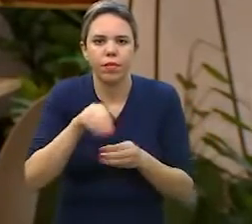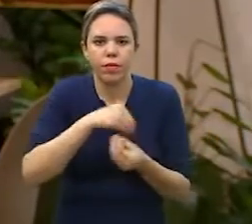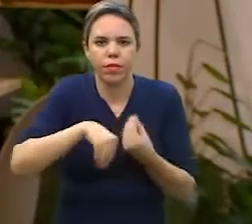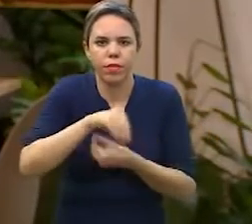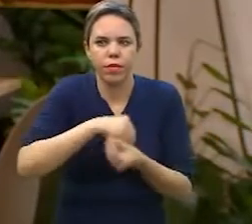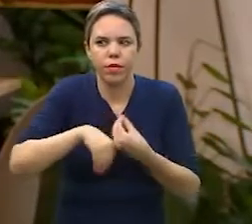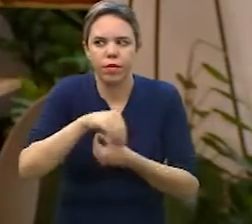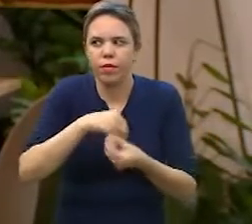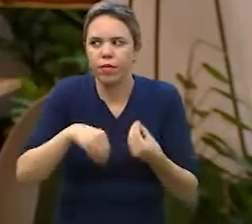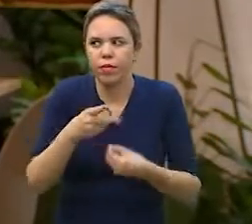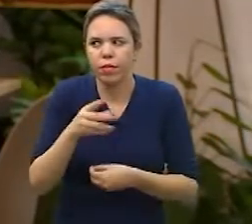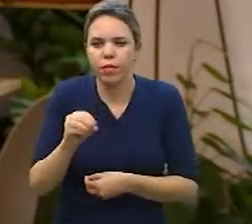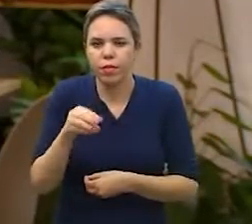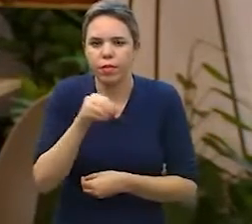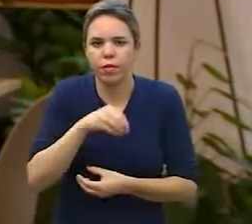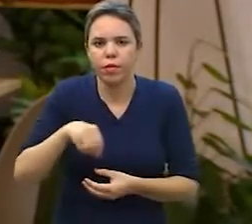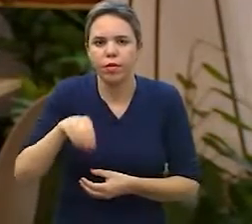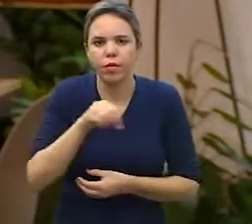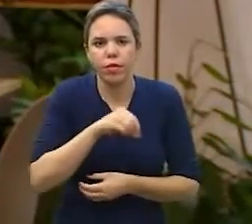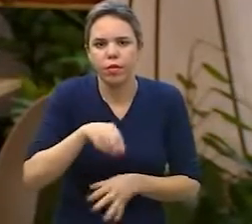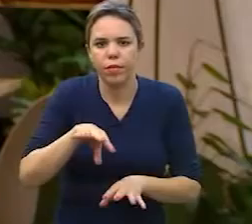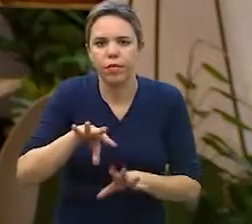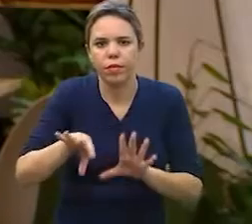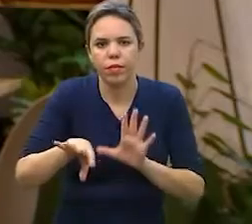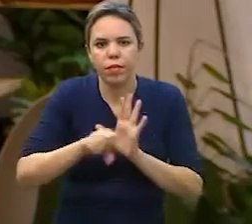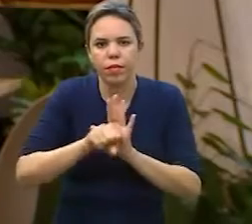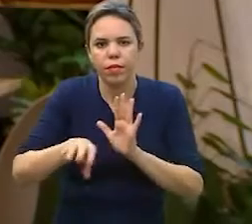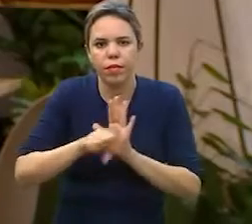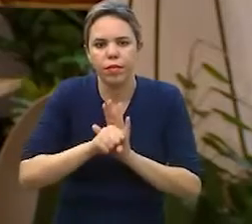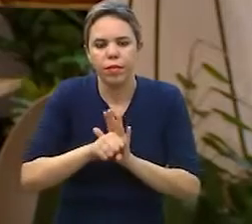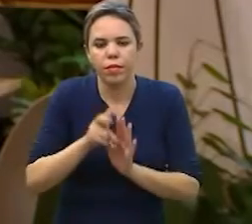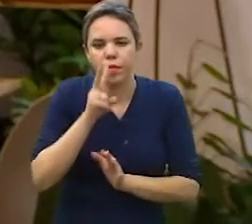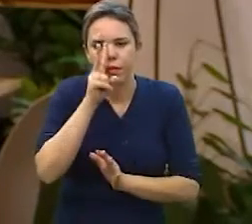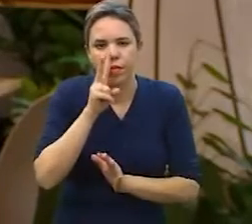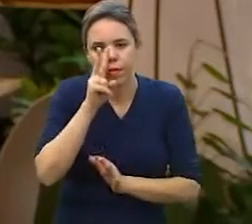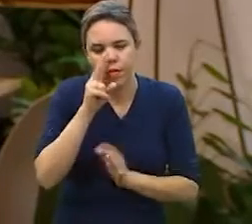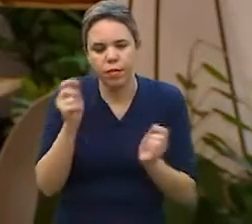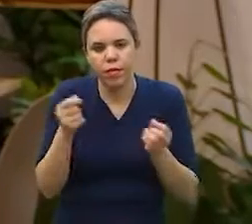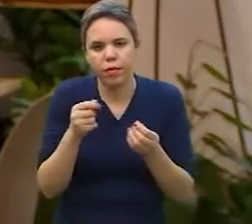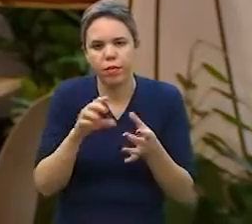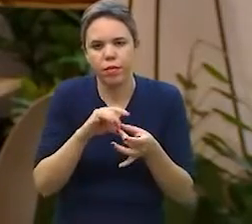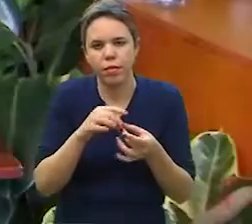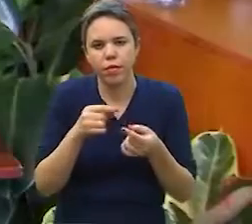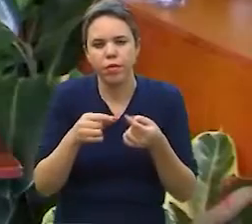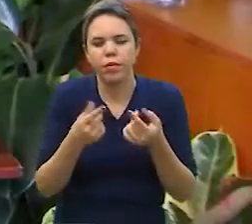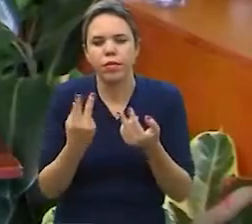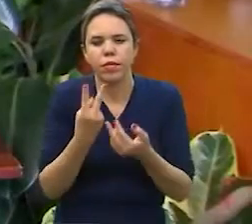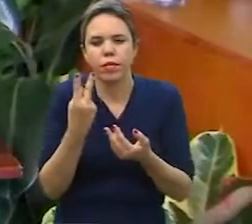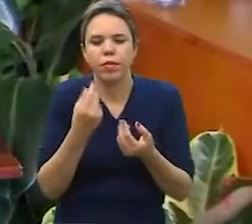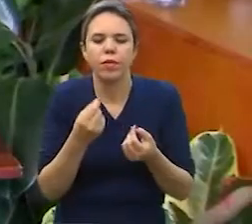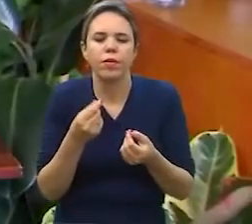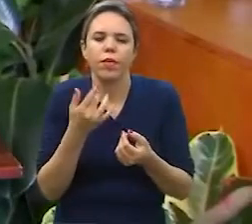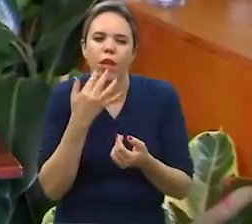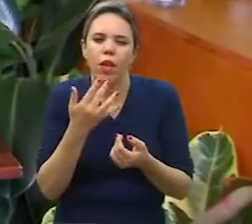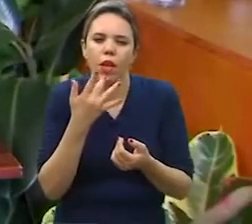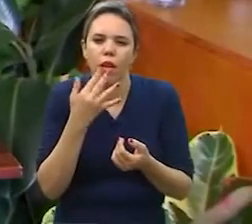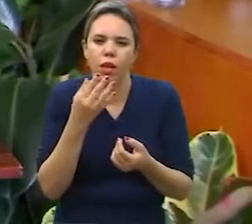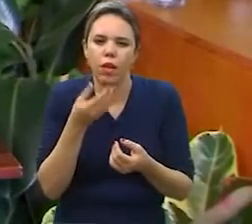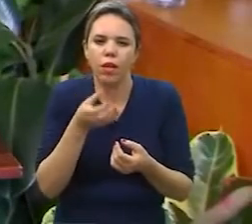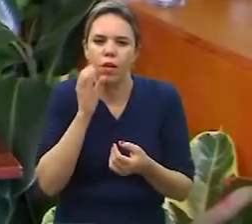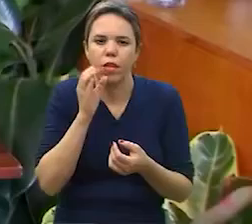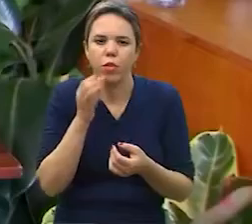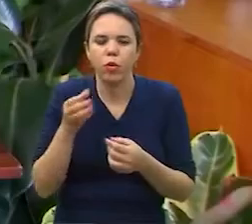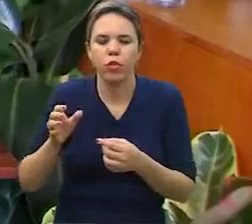diluído, coloca um pouquinho mais de pó ali para ficar um pouquinho mais encorpado, para poder dá esse contraste na bebida. E pode ser o café